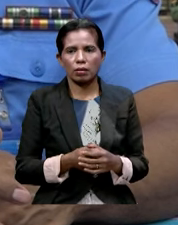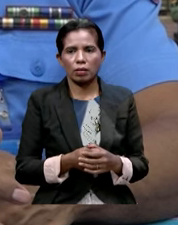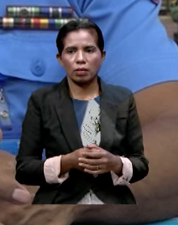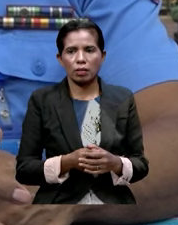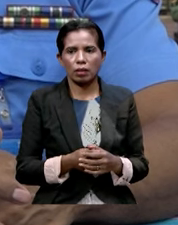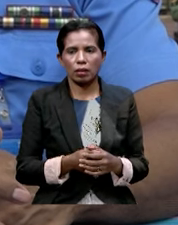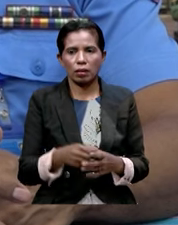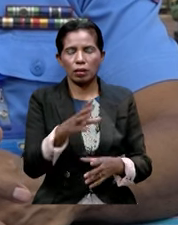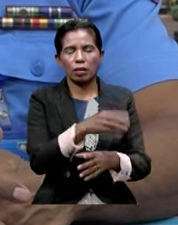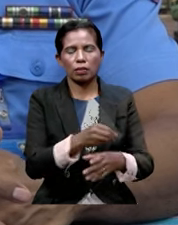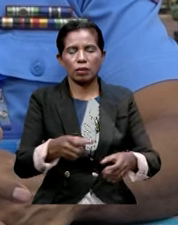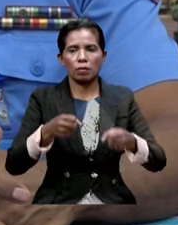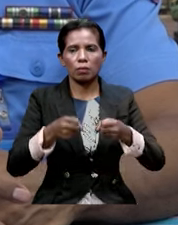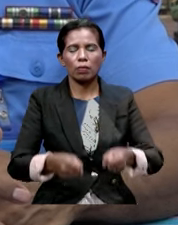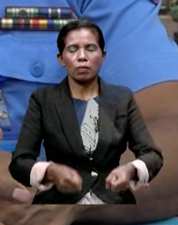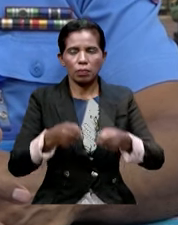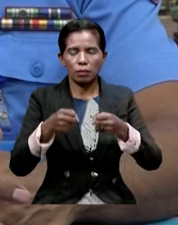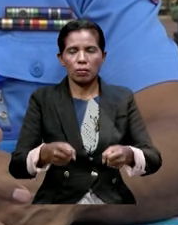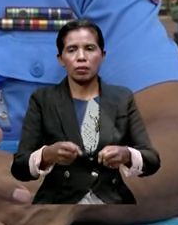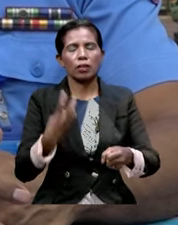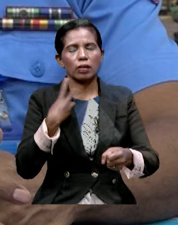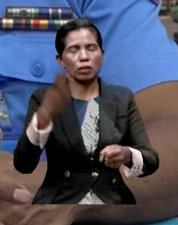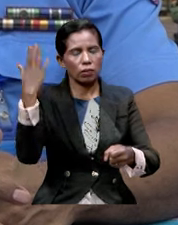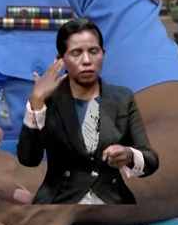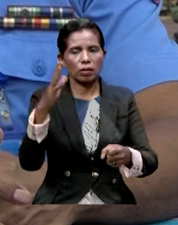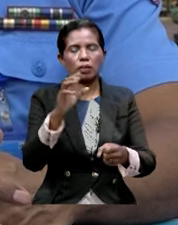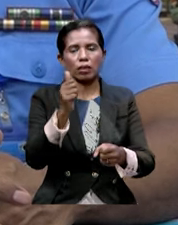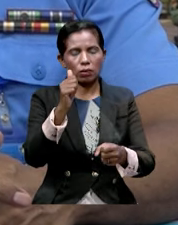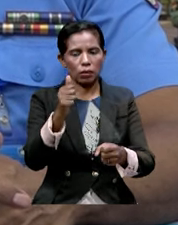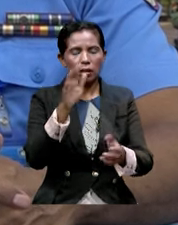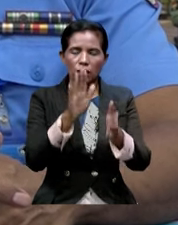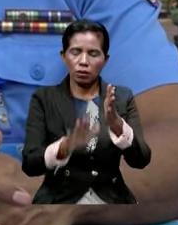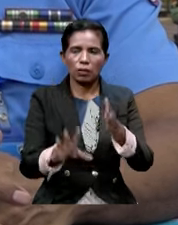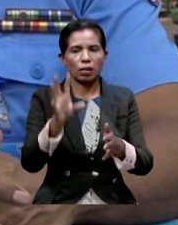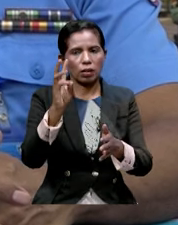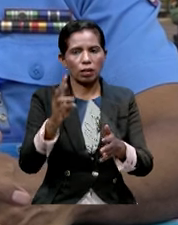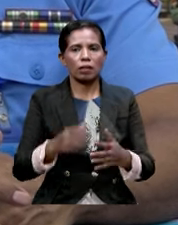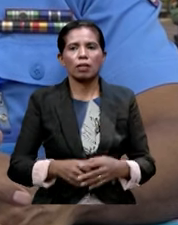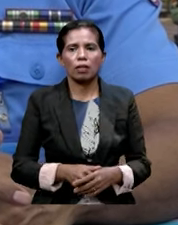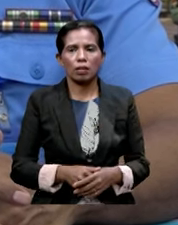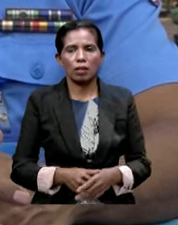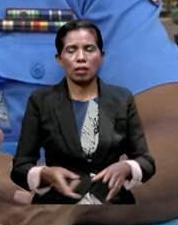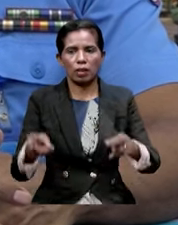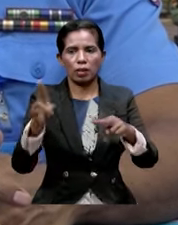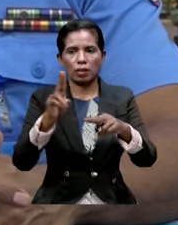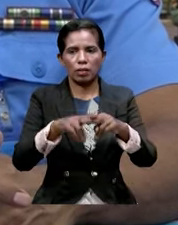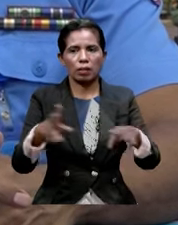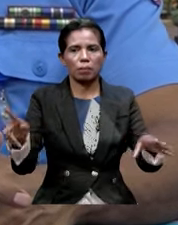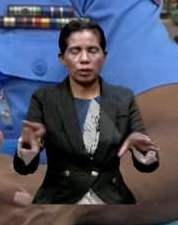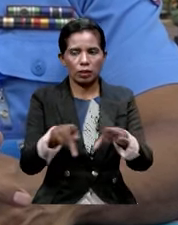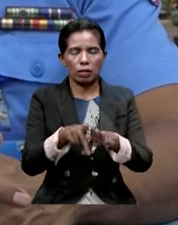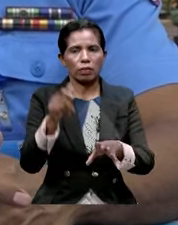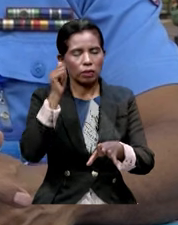bombarai, né? Antes, né? Tosanolo e tá toma e nem, né? Pra aumenta a participação feto